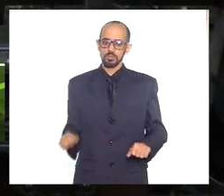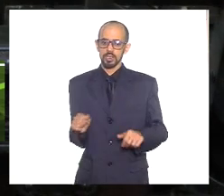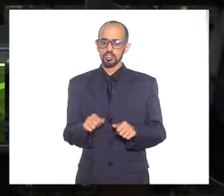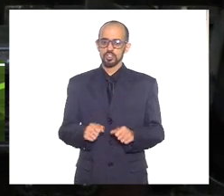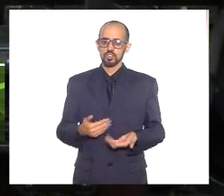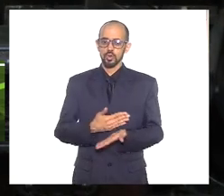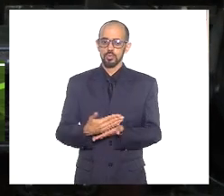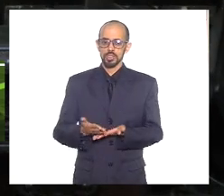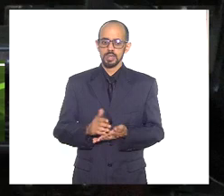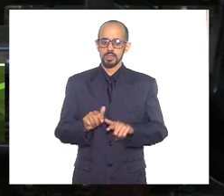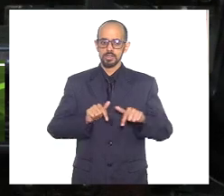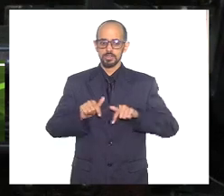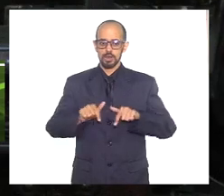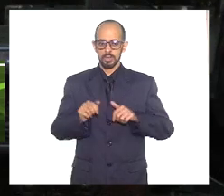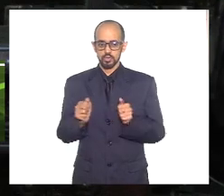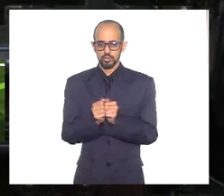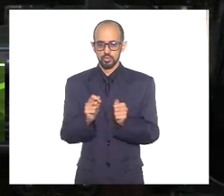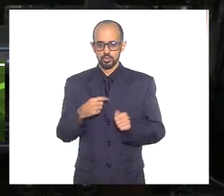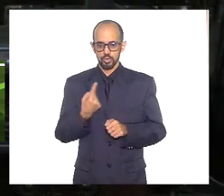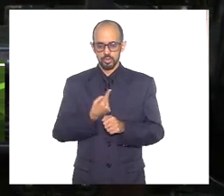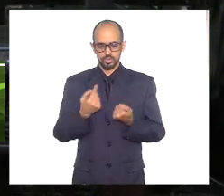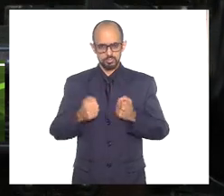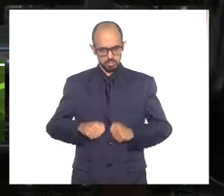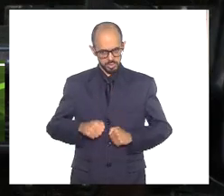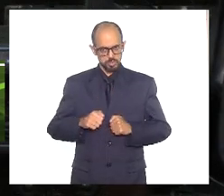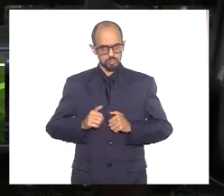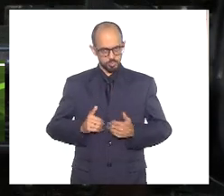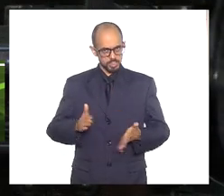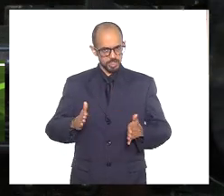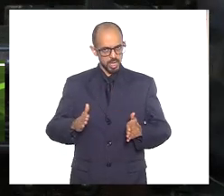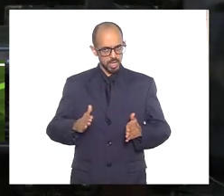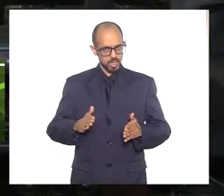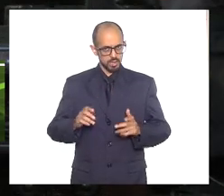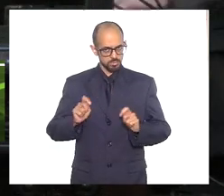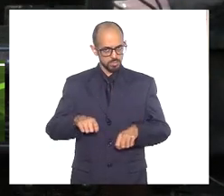conosco. Podemos começar?